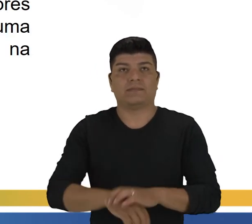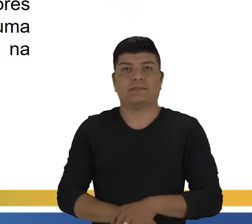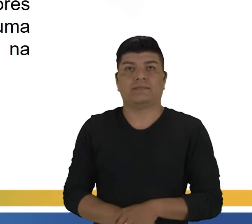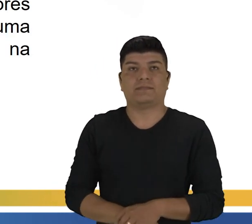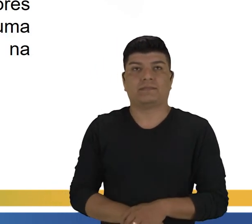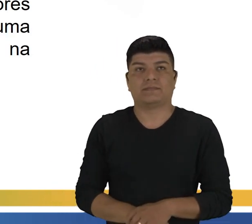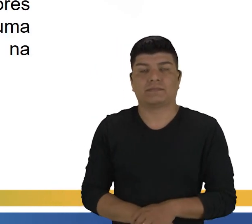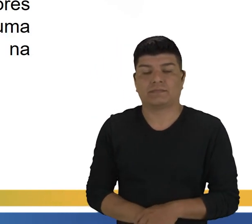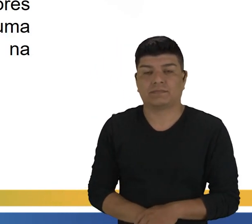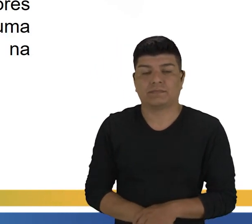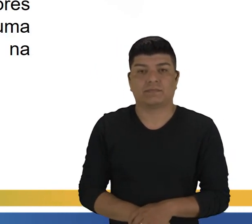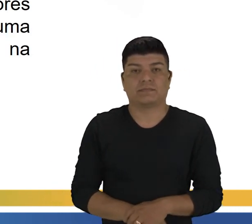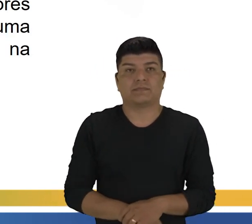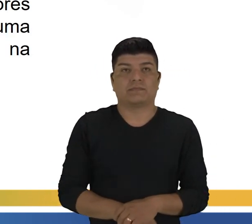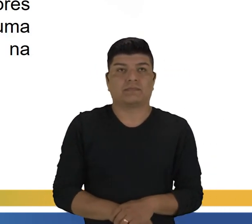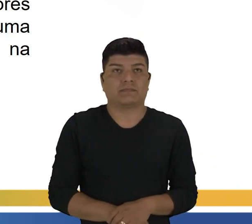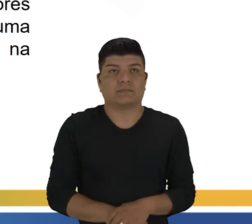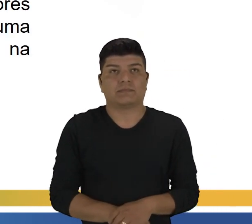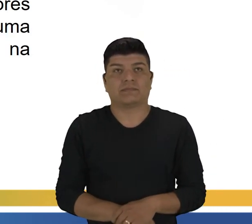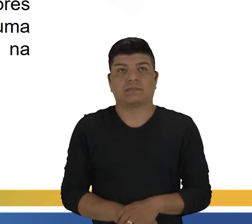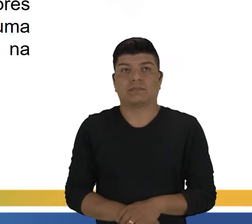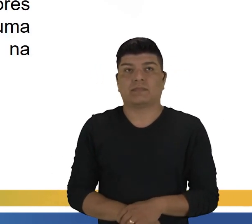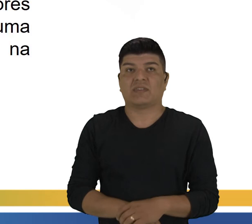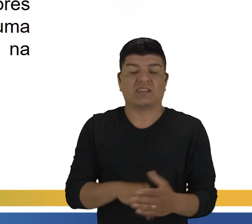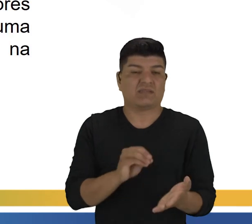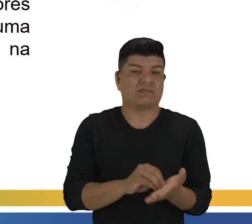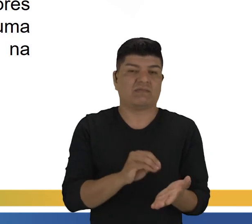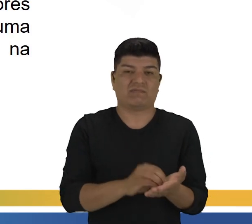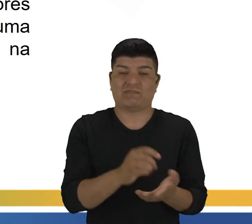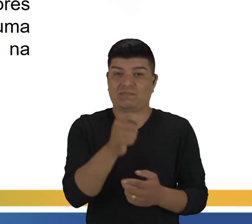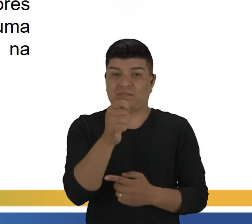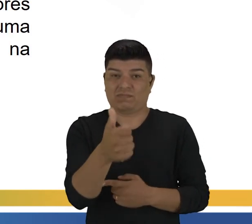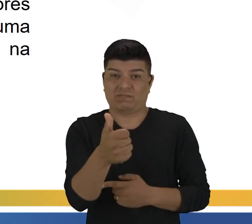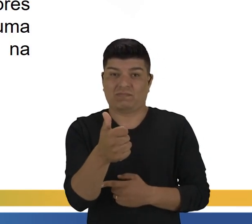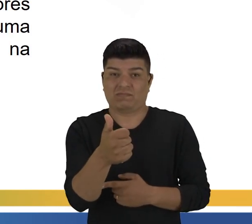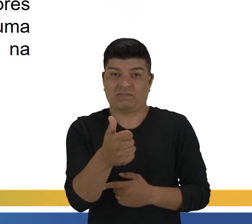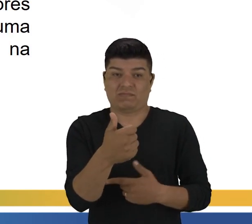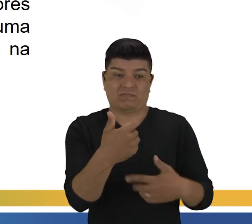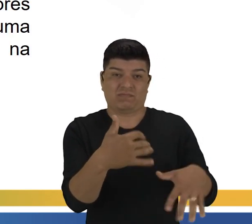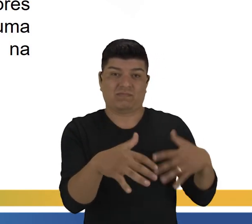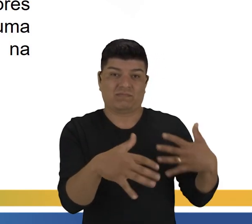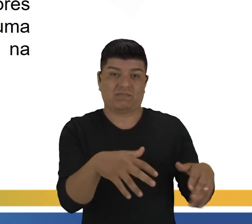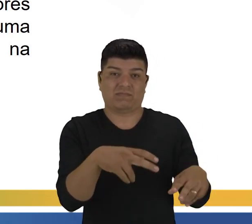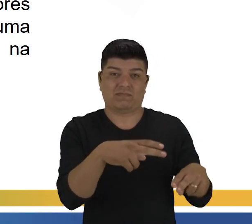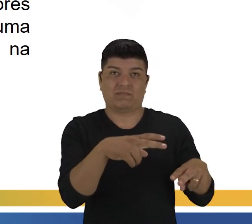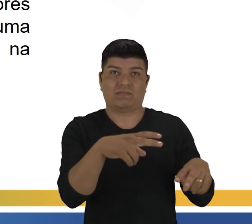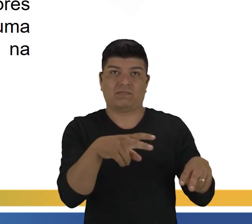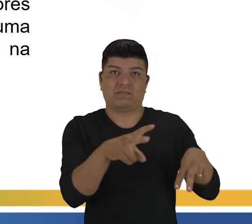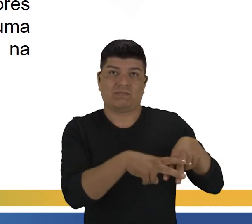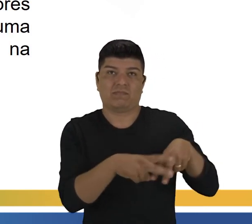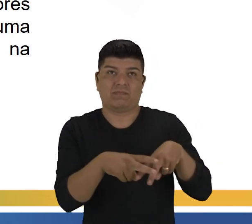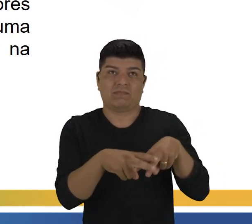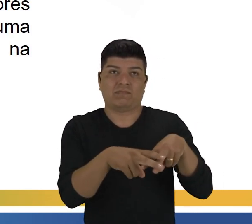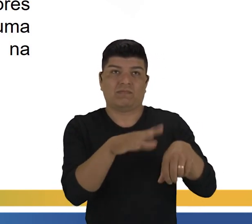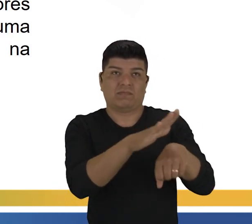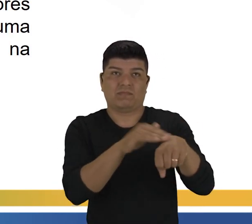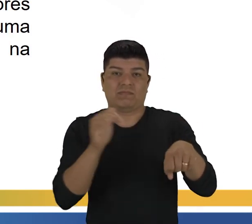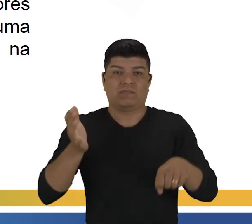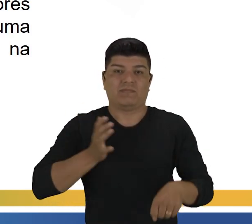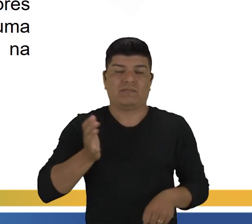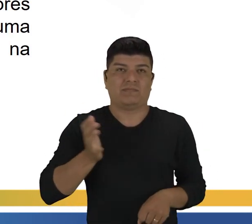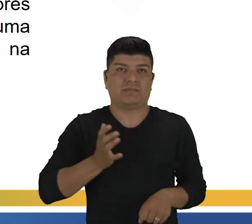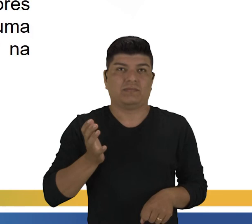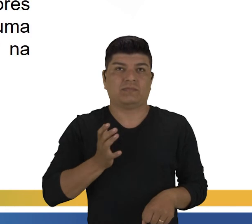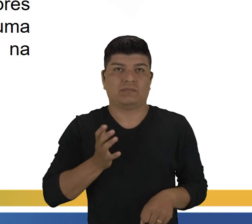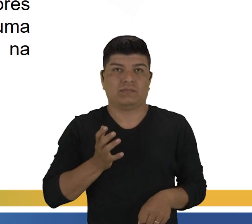autobiográficos. Então, já falta bem pouco. Sacode a cadeia e chamem riquezas,